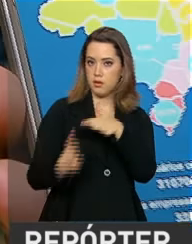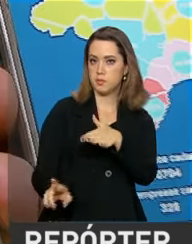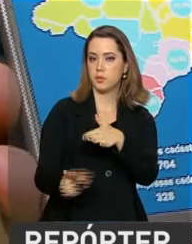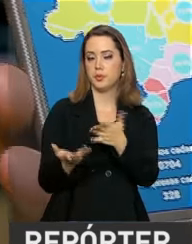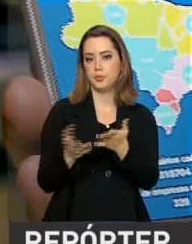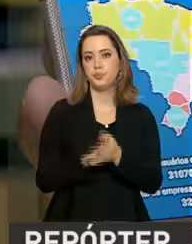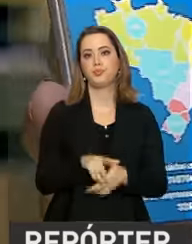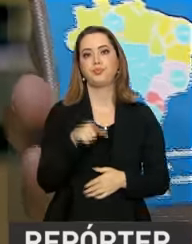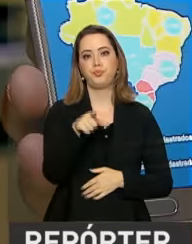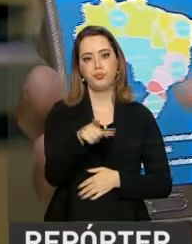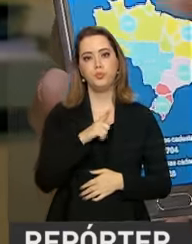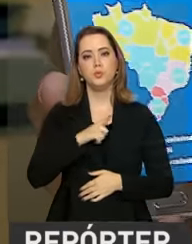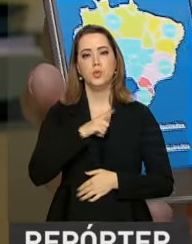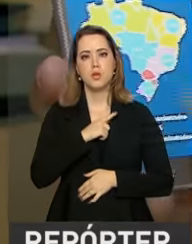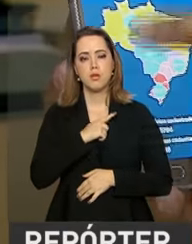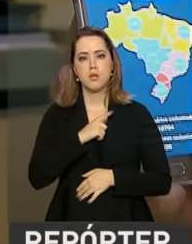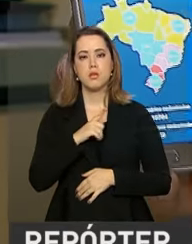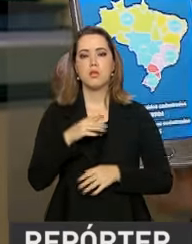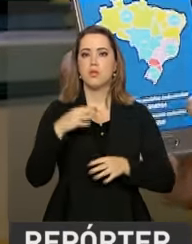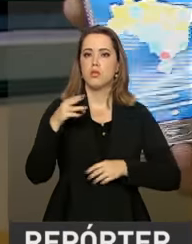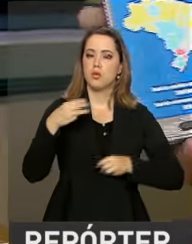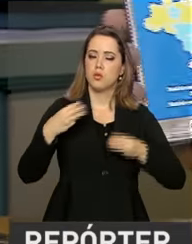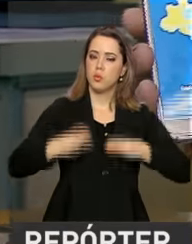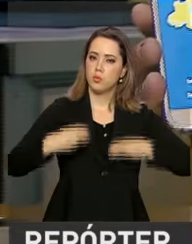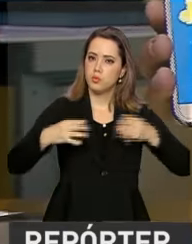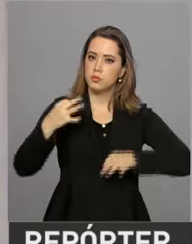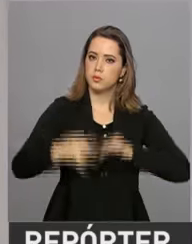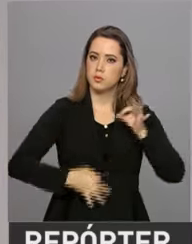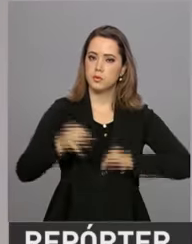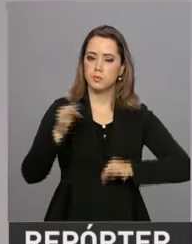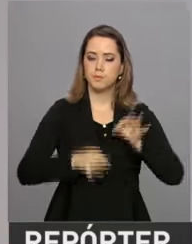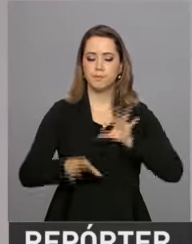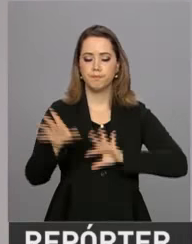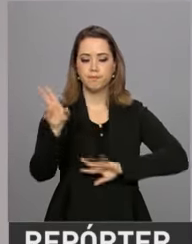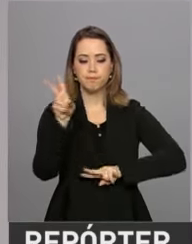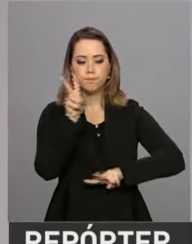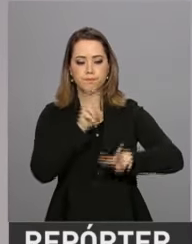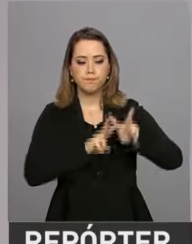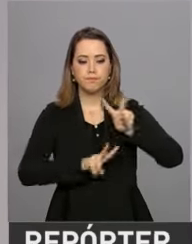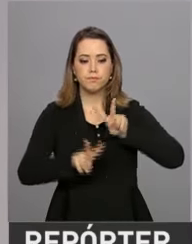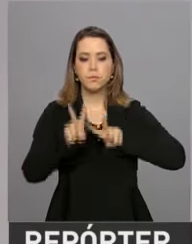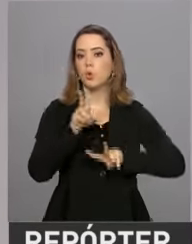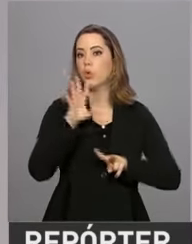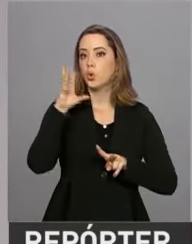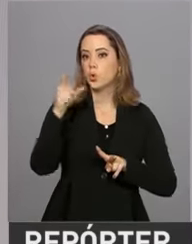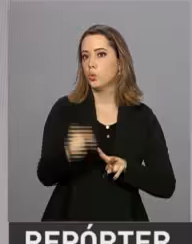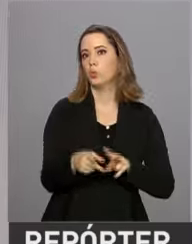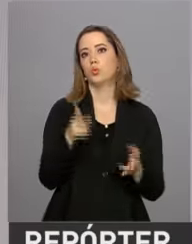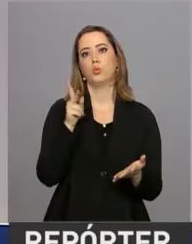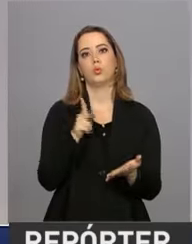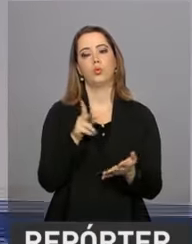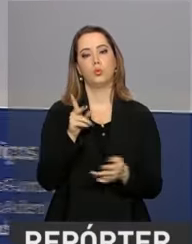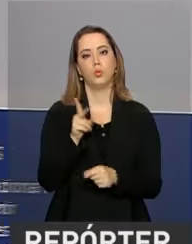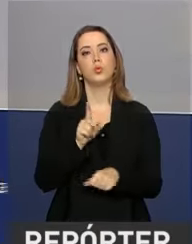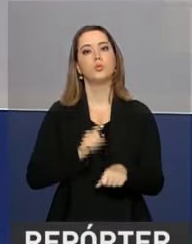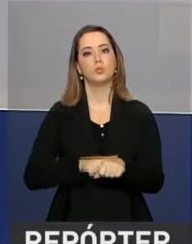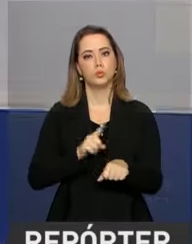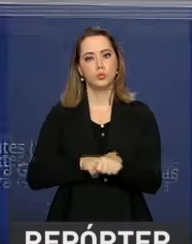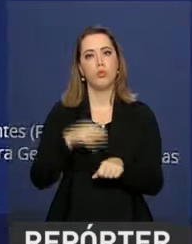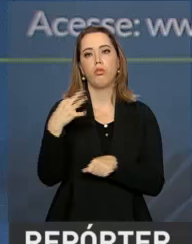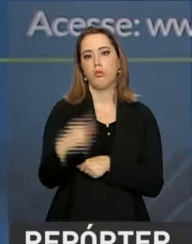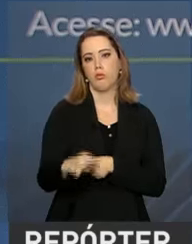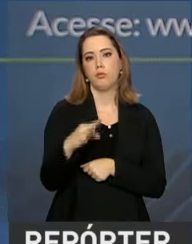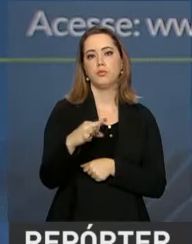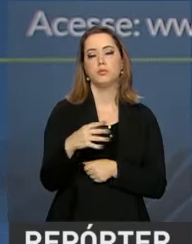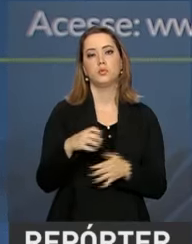lançou, opera e monitora a plataforma em tempo real. As empresas participantes se comprometem a resolver o